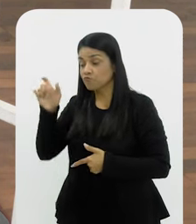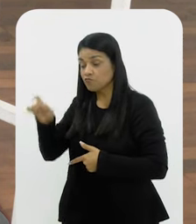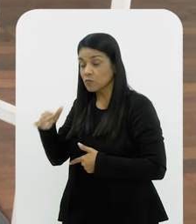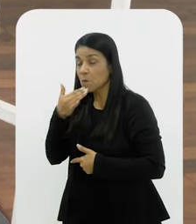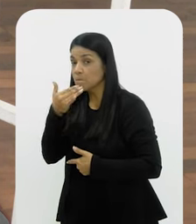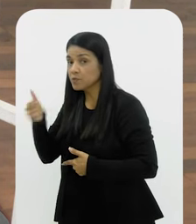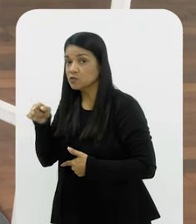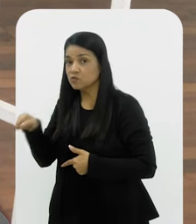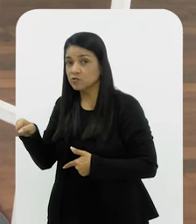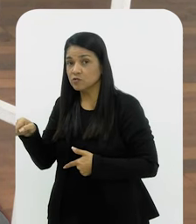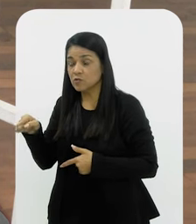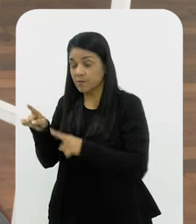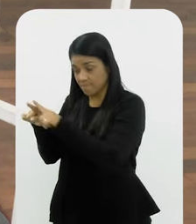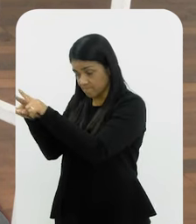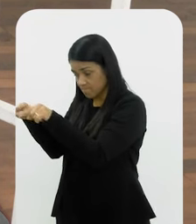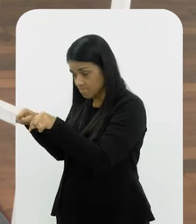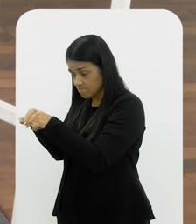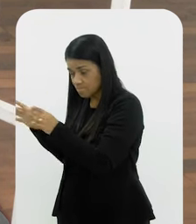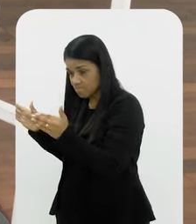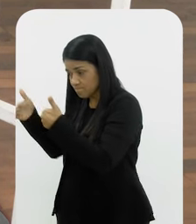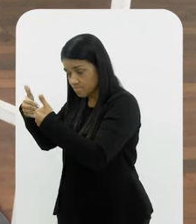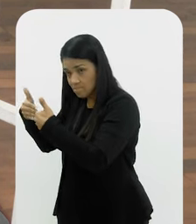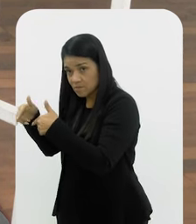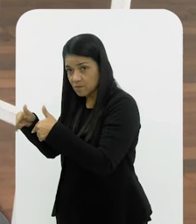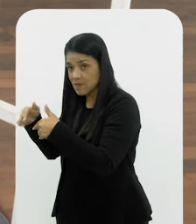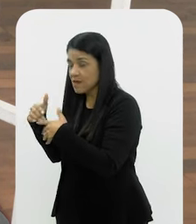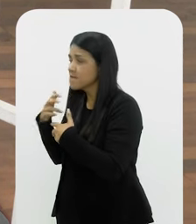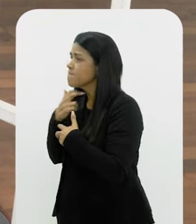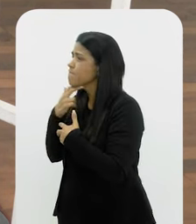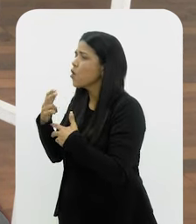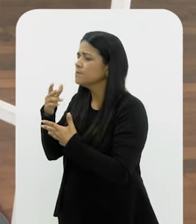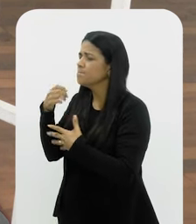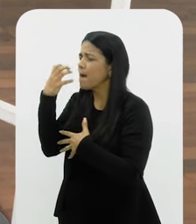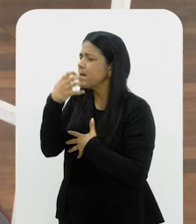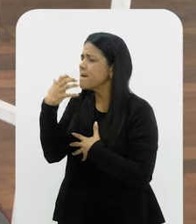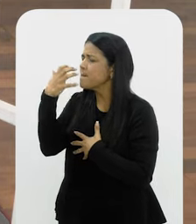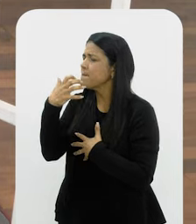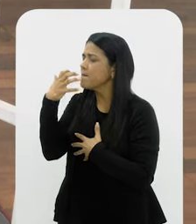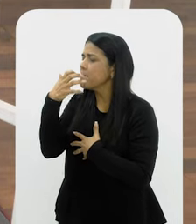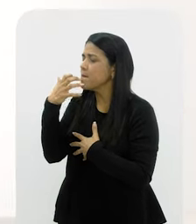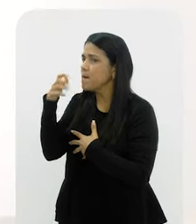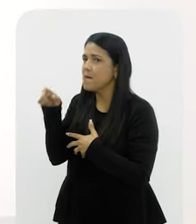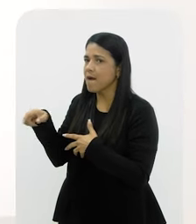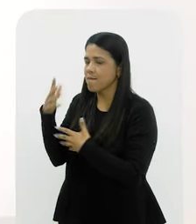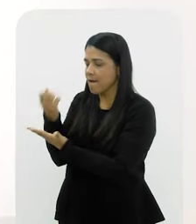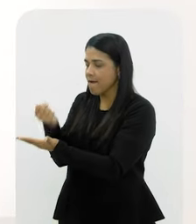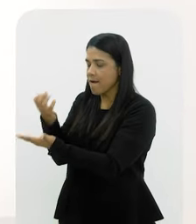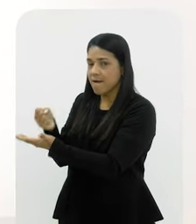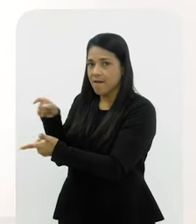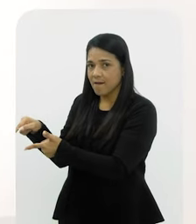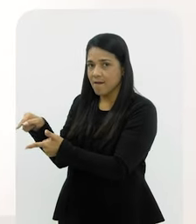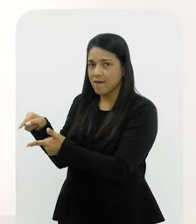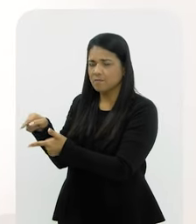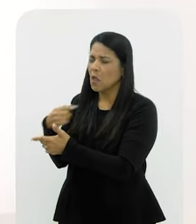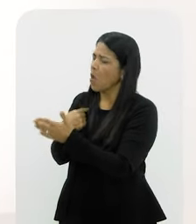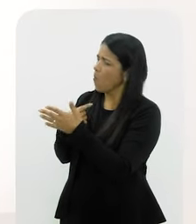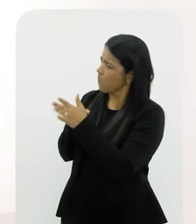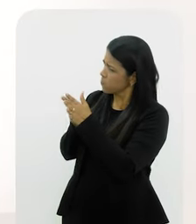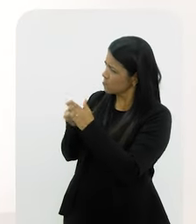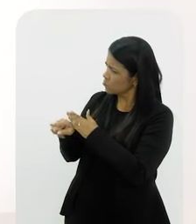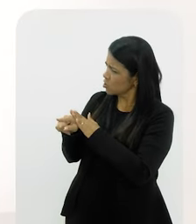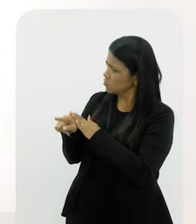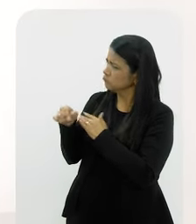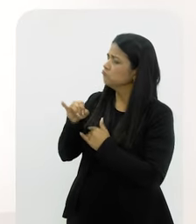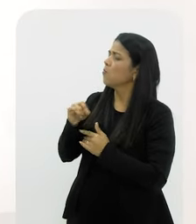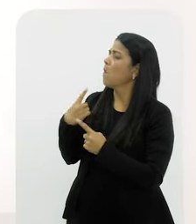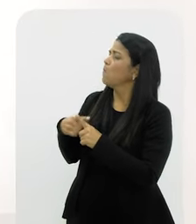fazer uma parte fechada, e ele cantava a voz definitiva na base. Na base. Aí eu perguntei para ele, João,